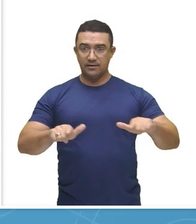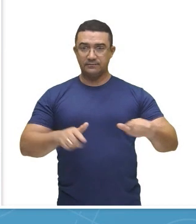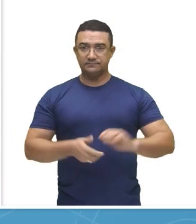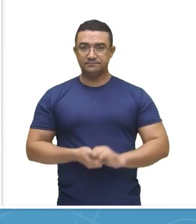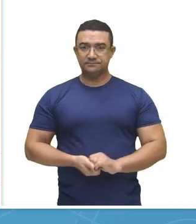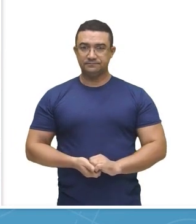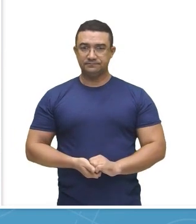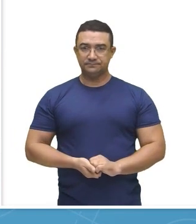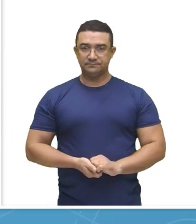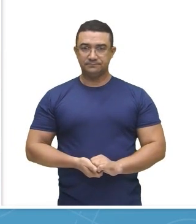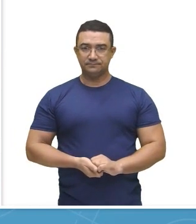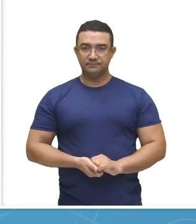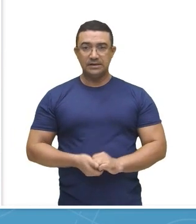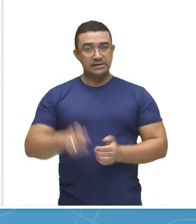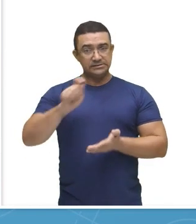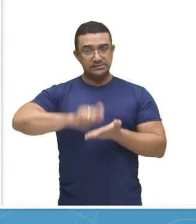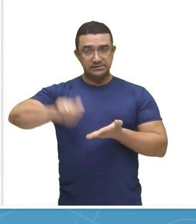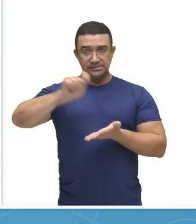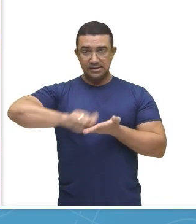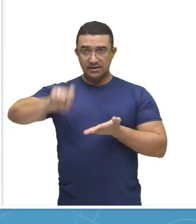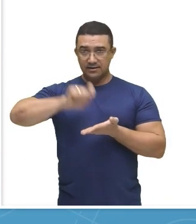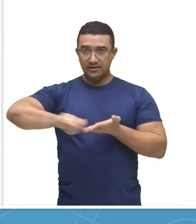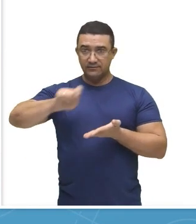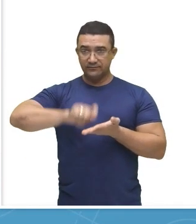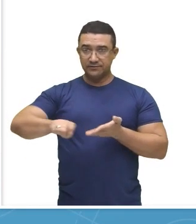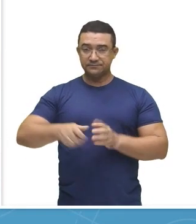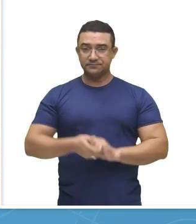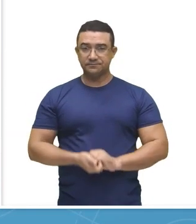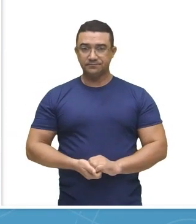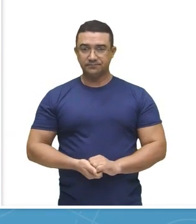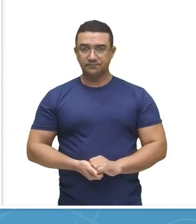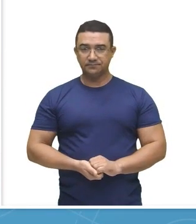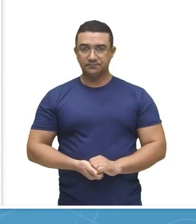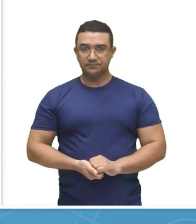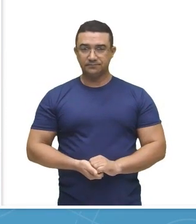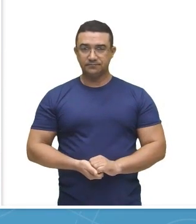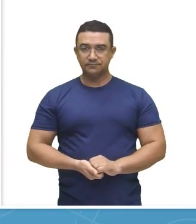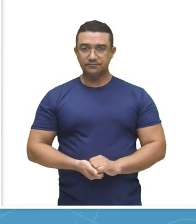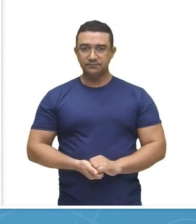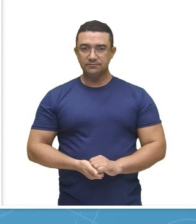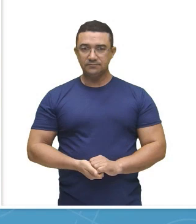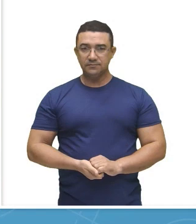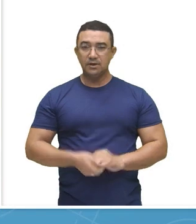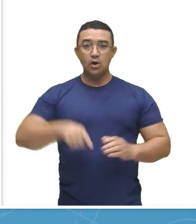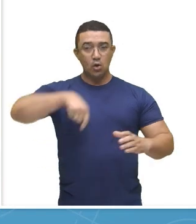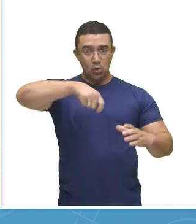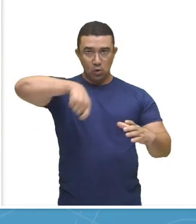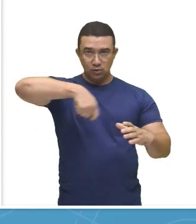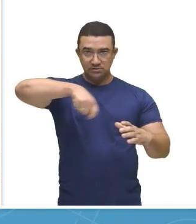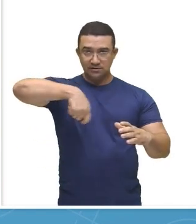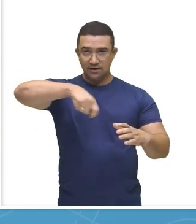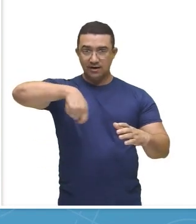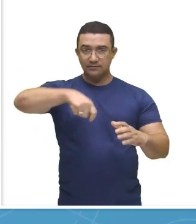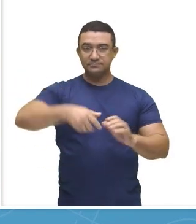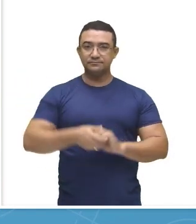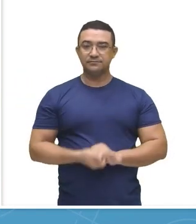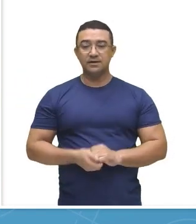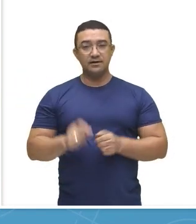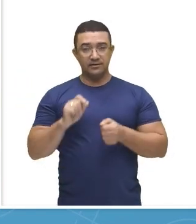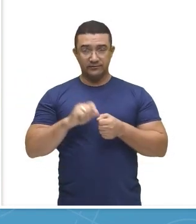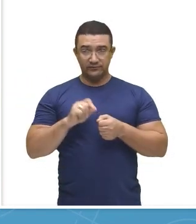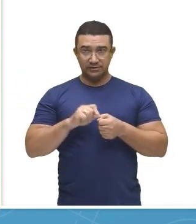trabalhar. Write, escrever. Cook, cozinhar.